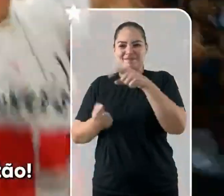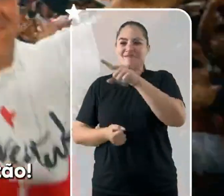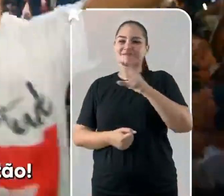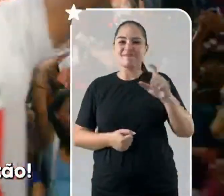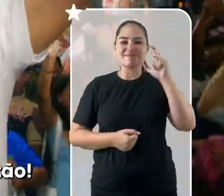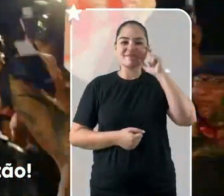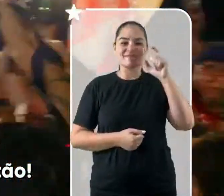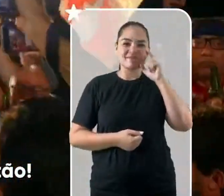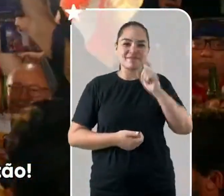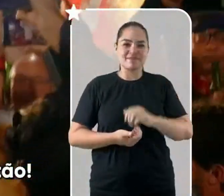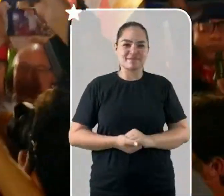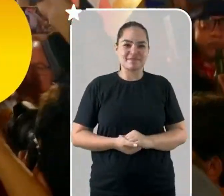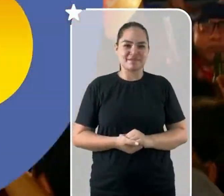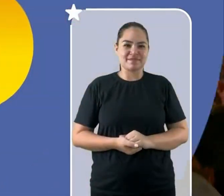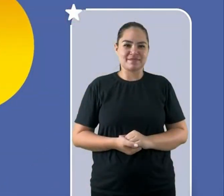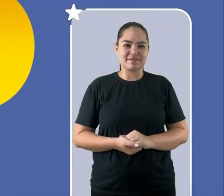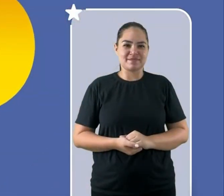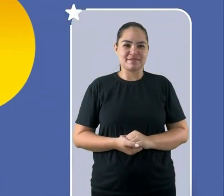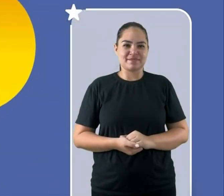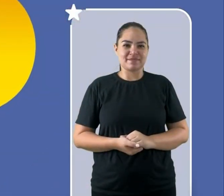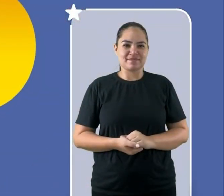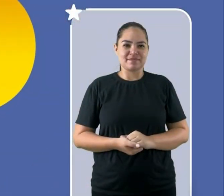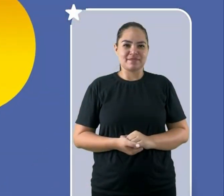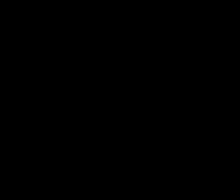tô fechado com